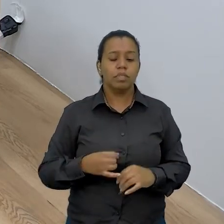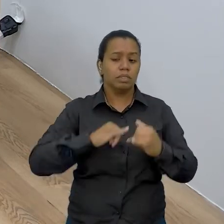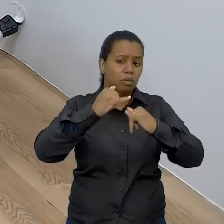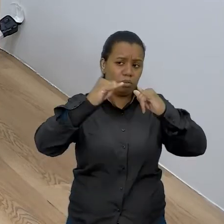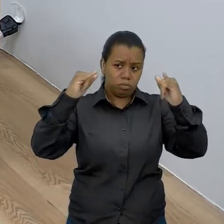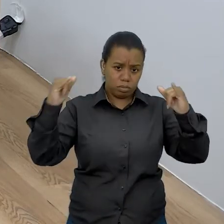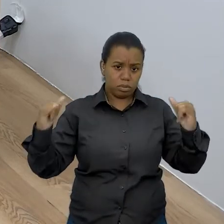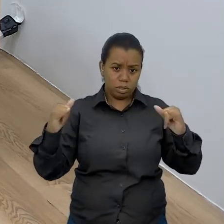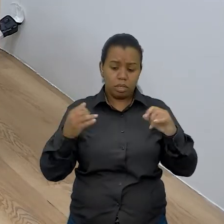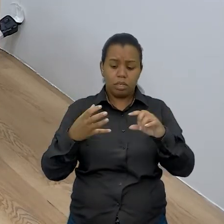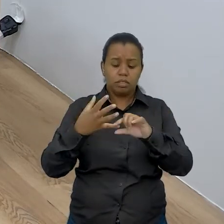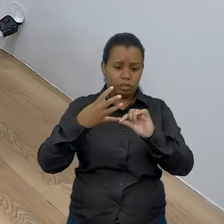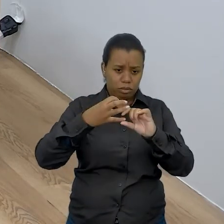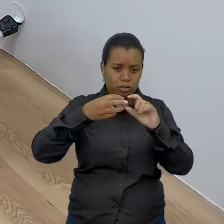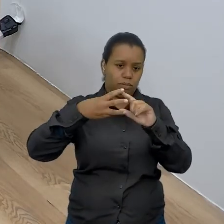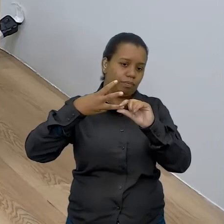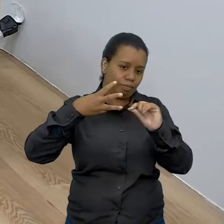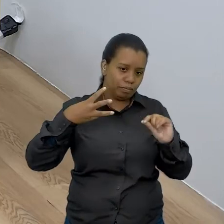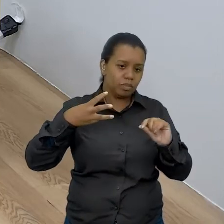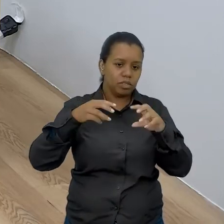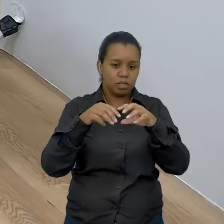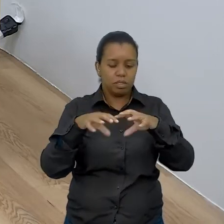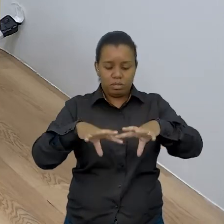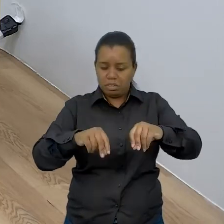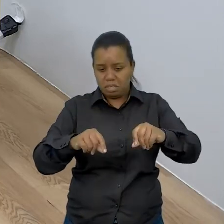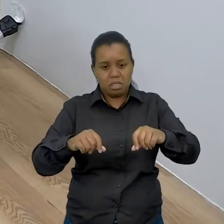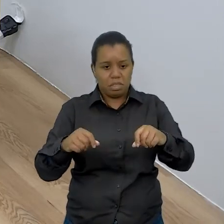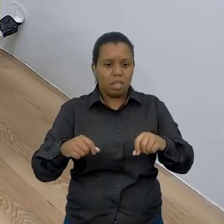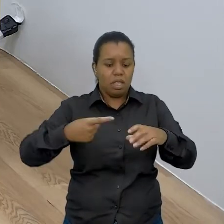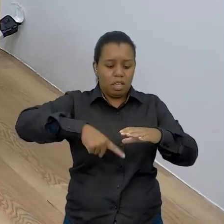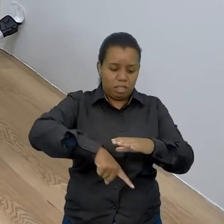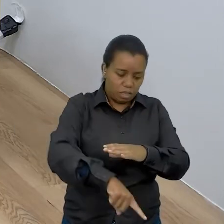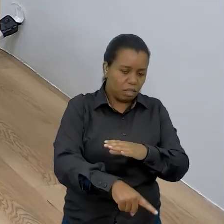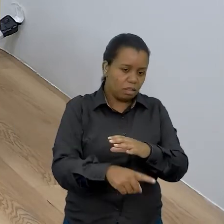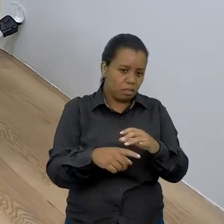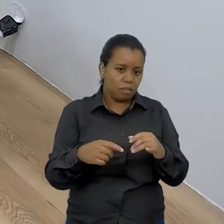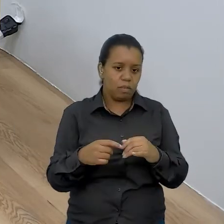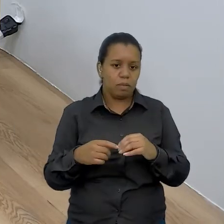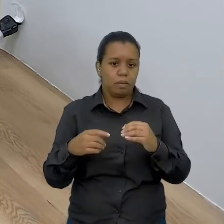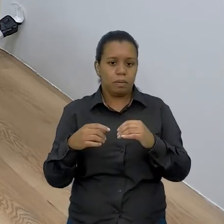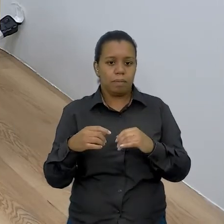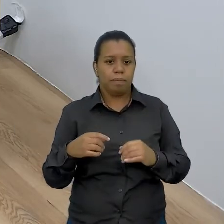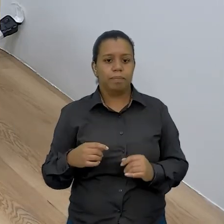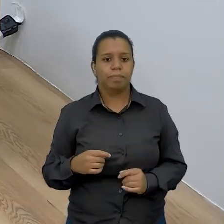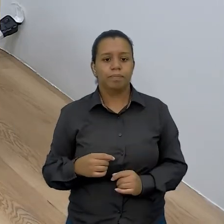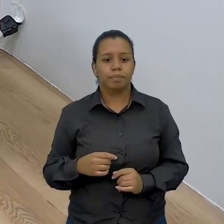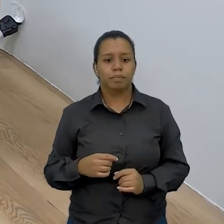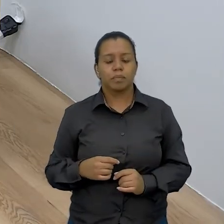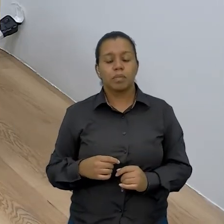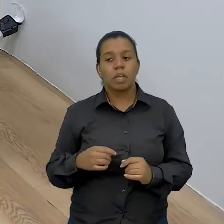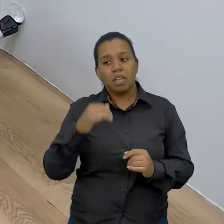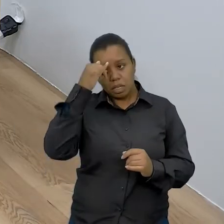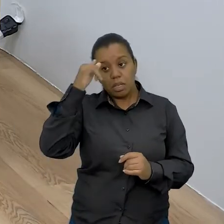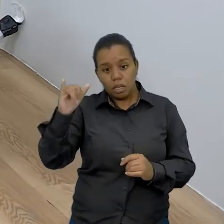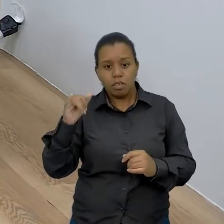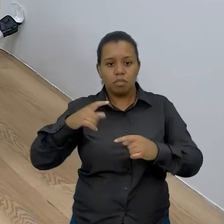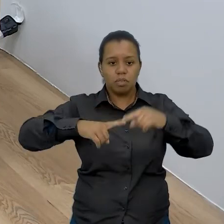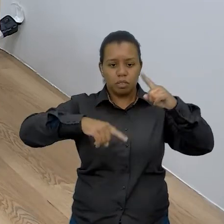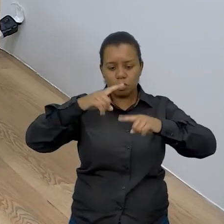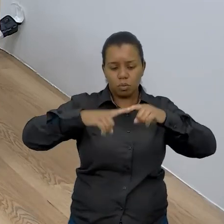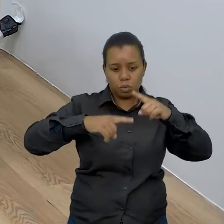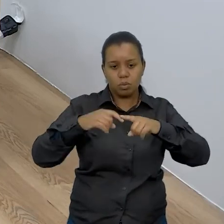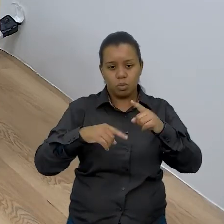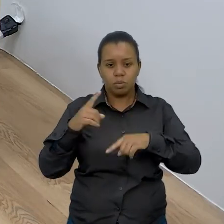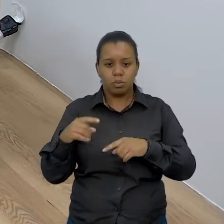necessária, o cabeamento terra, ele escoa alguns desses elétrons aí para evitar que queime aí os aparelhos, tá